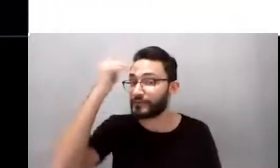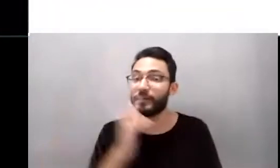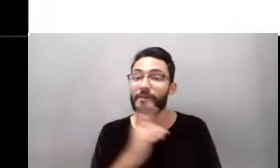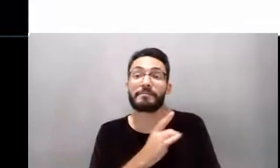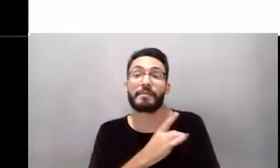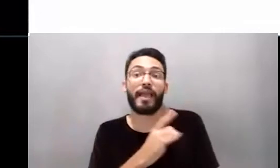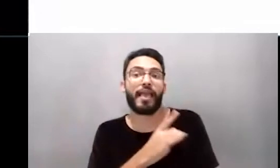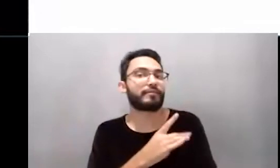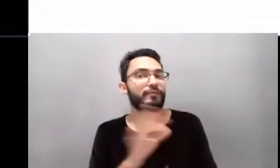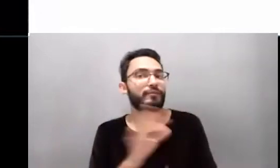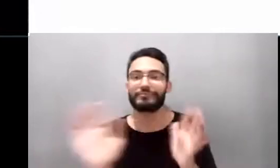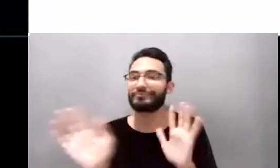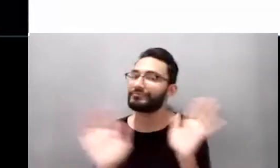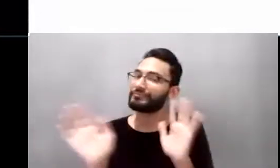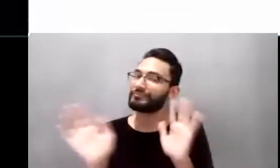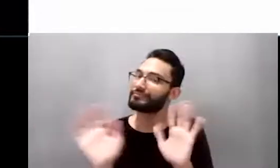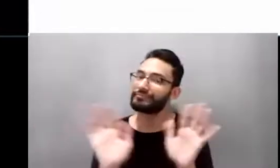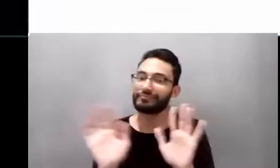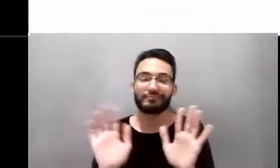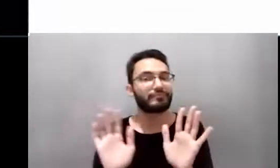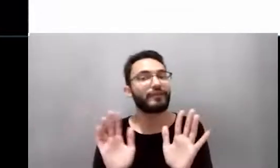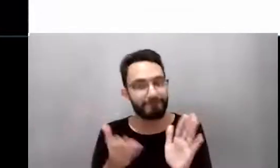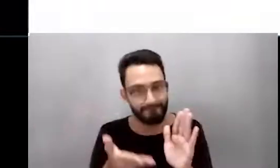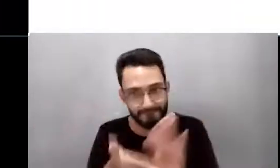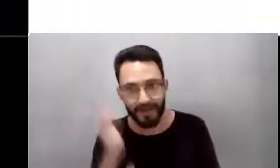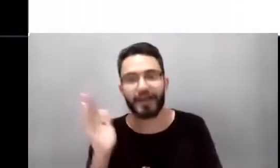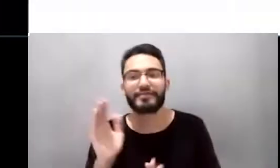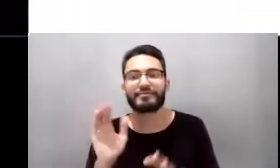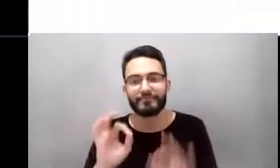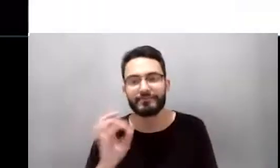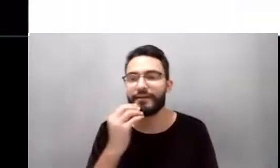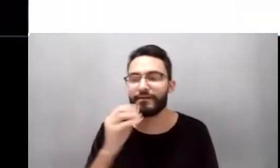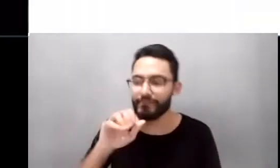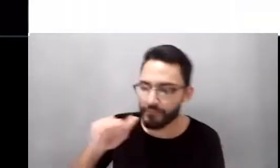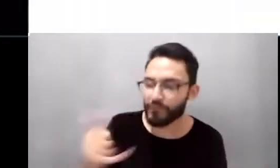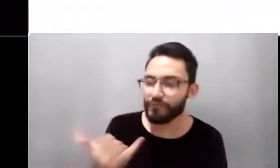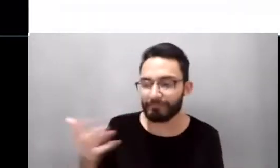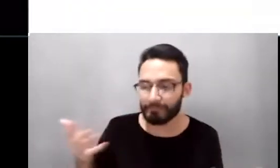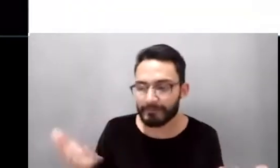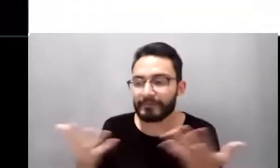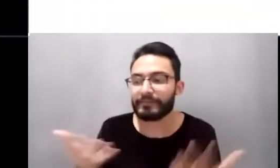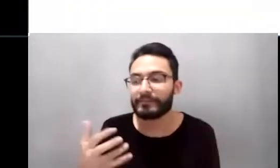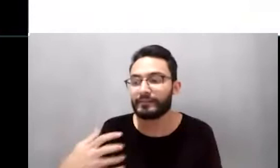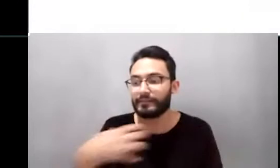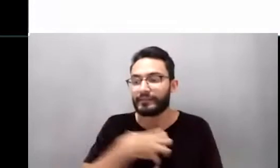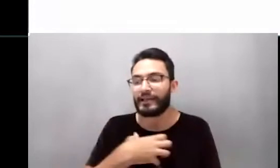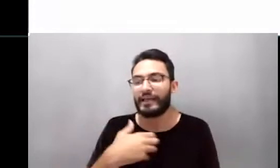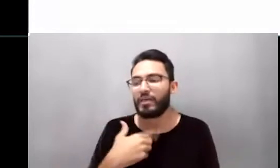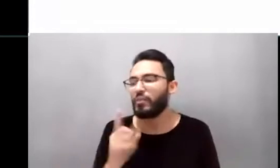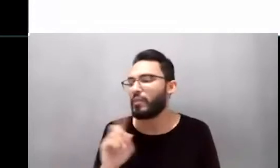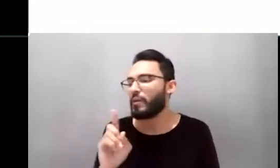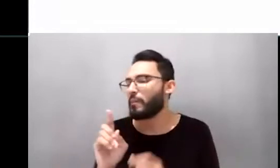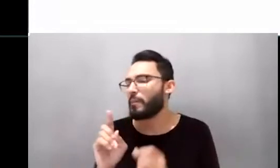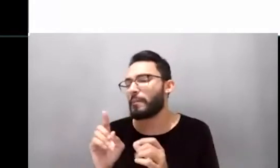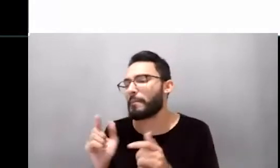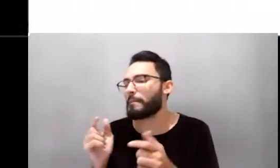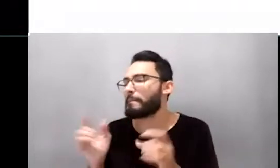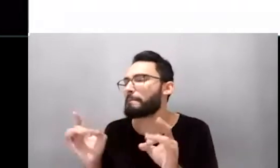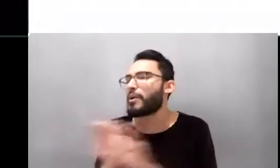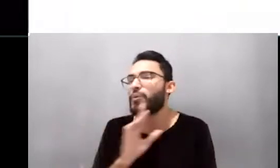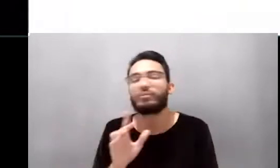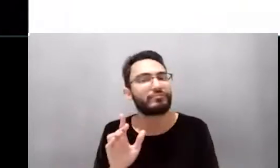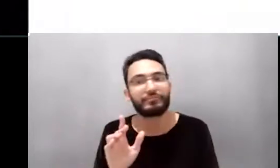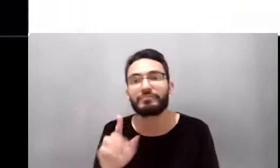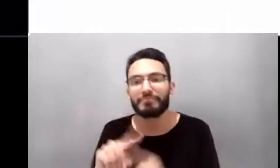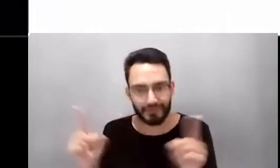primeiro passo, não, com o inglês, de aproveitar, mesmo que a pessoa sinta que não está pronta. Porque é muito